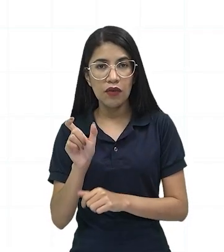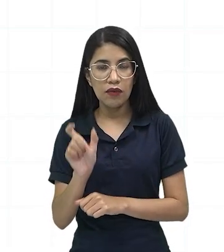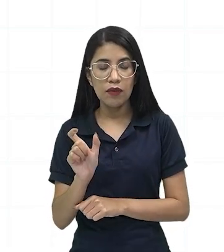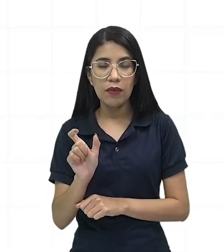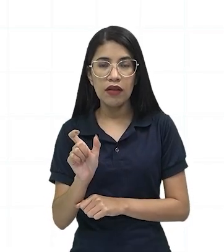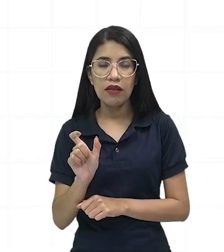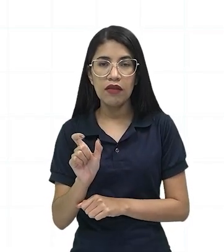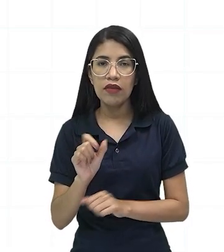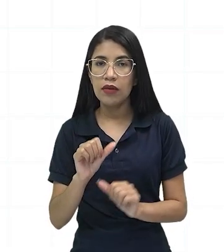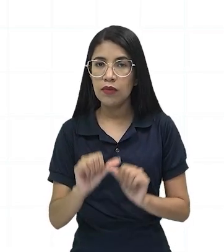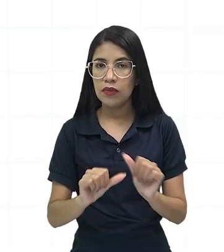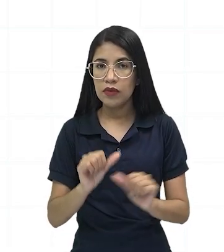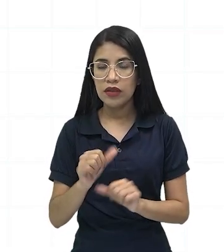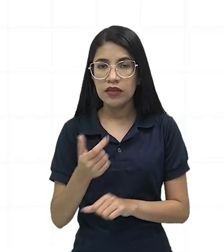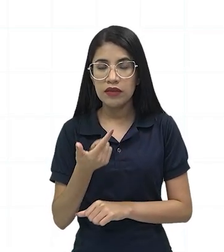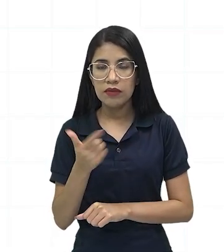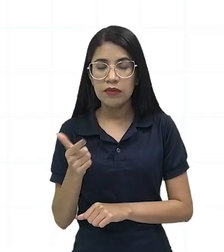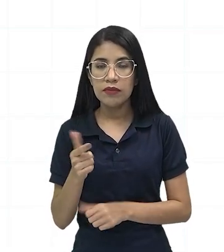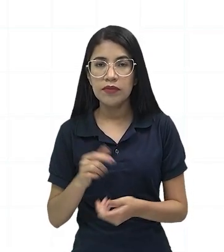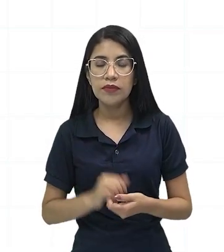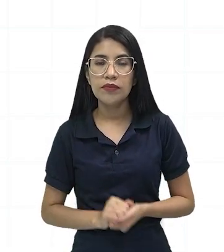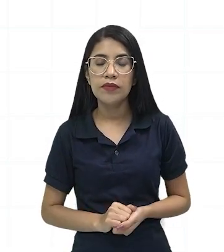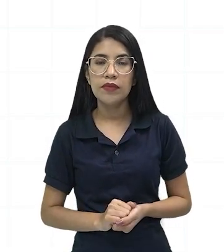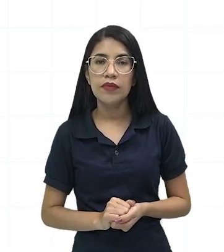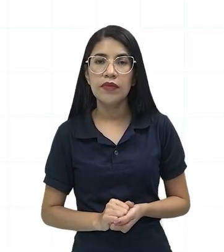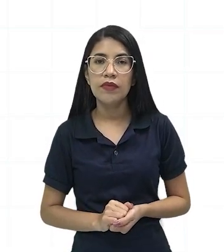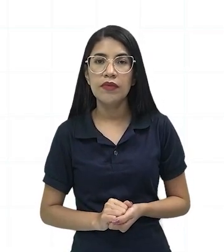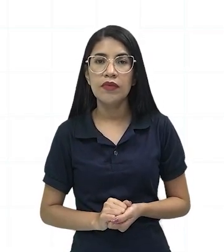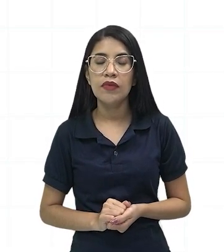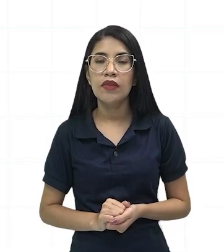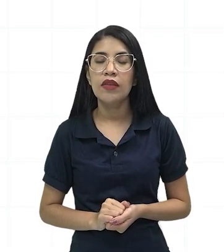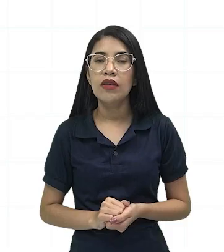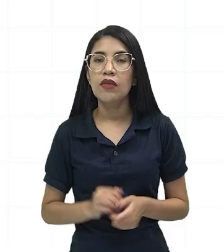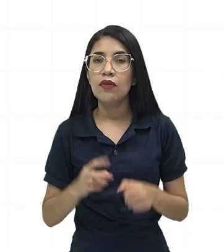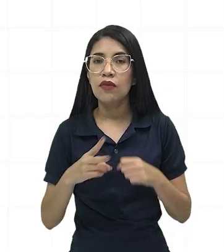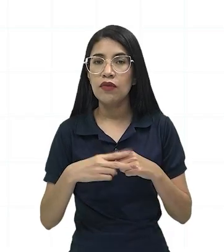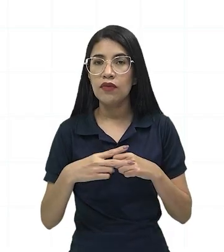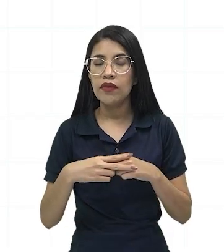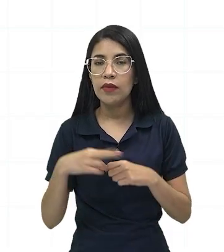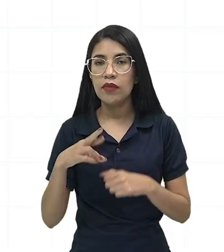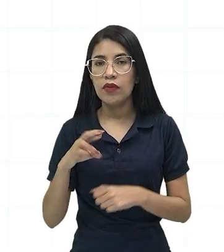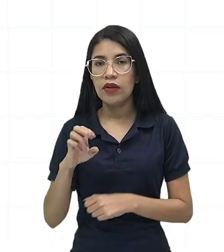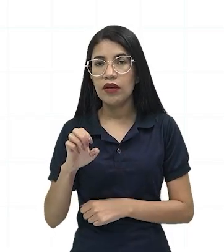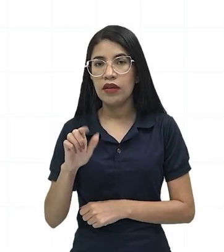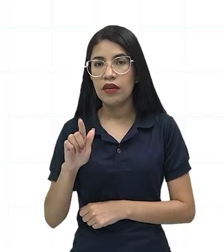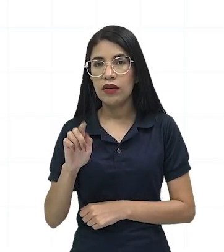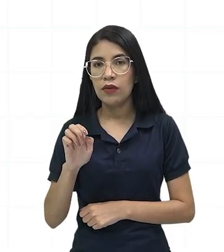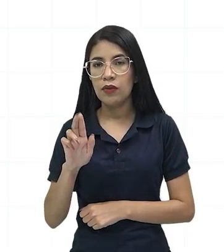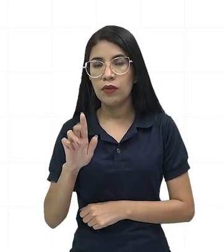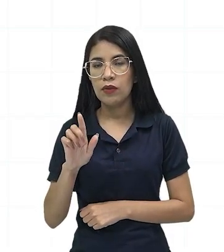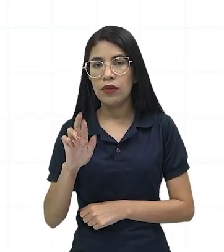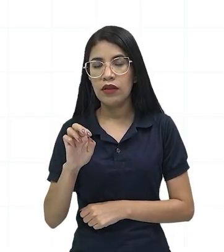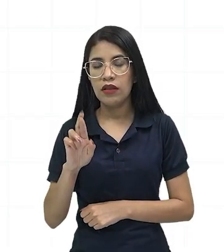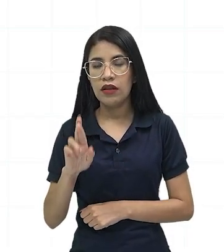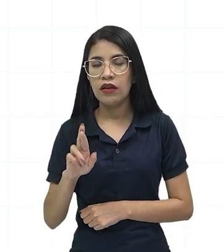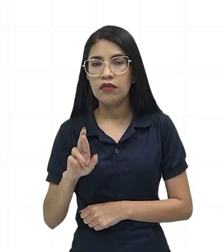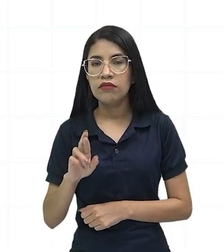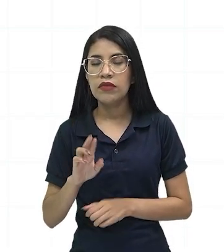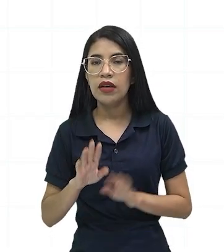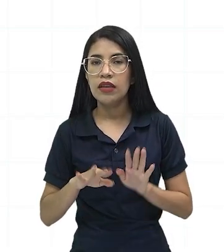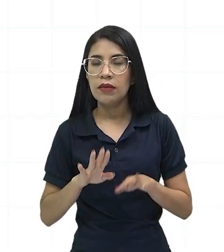não muda durante as flexões, no caso dos verbos regulares. Outros verbos são irregulares e aí é uma